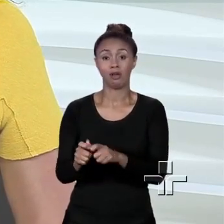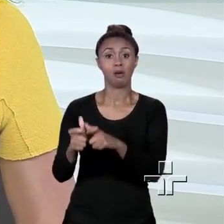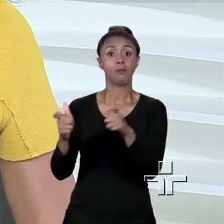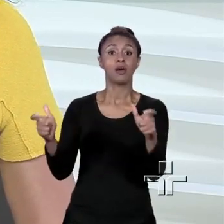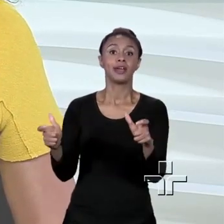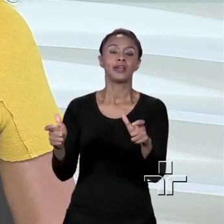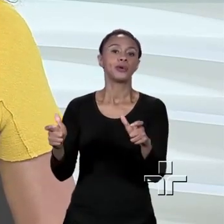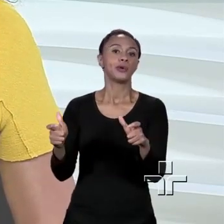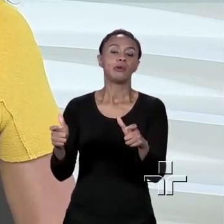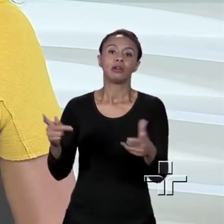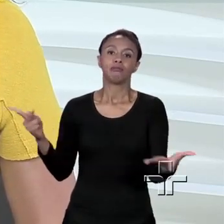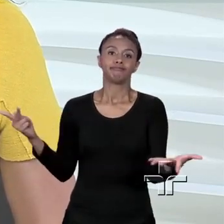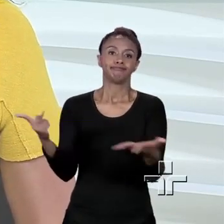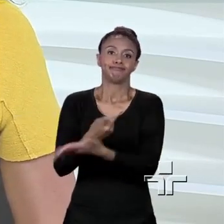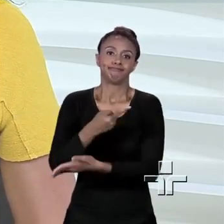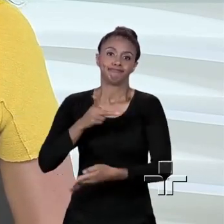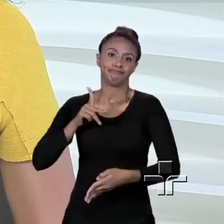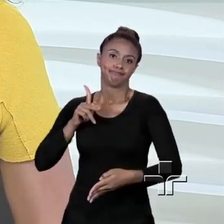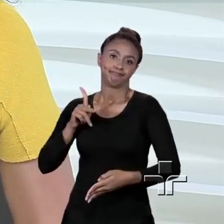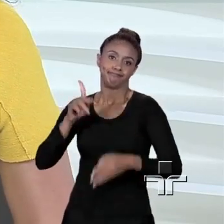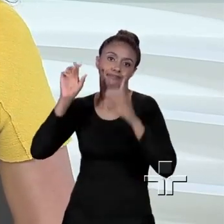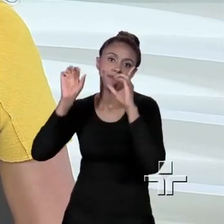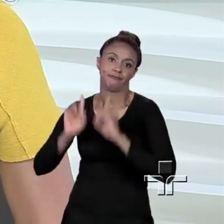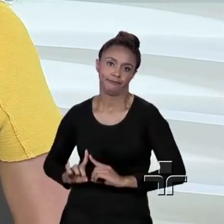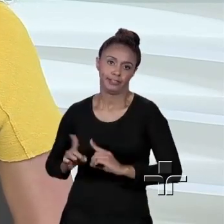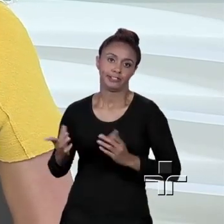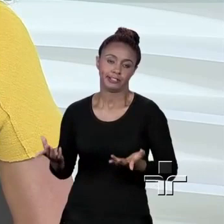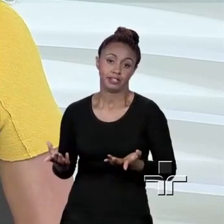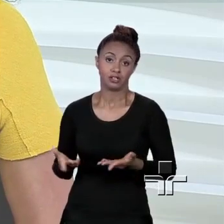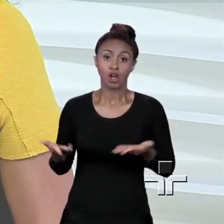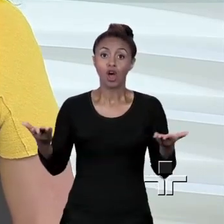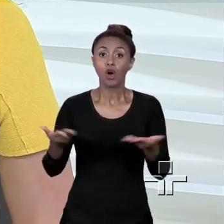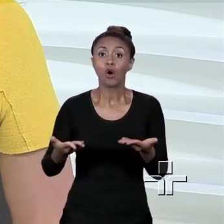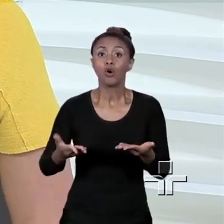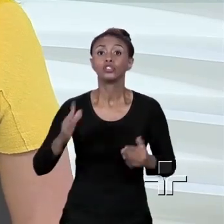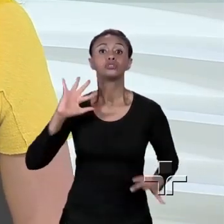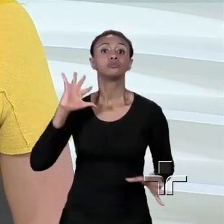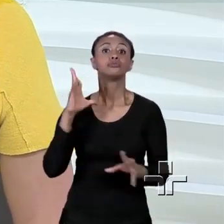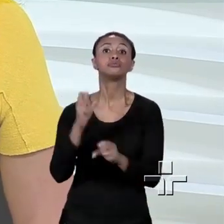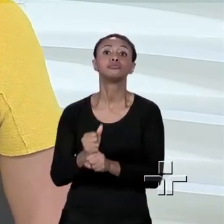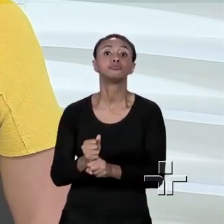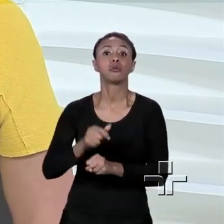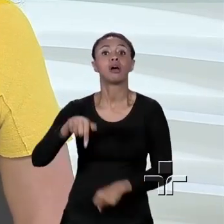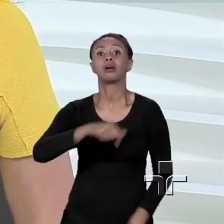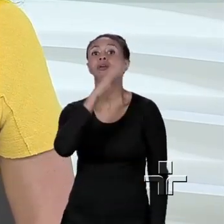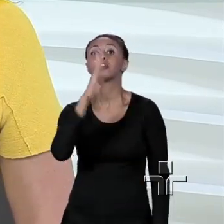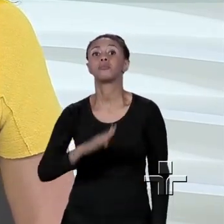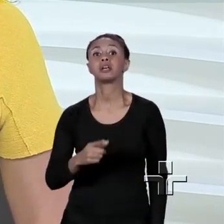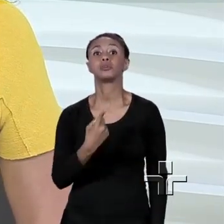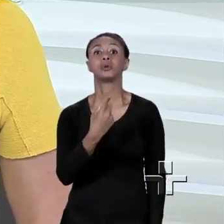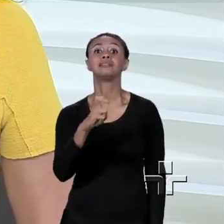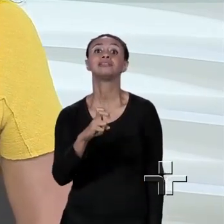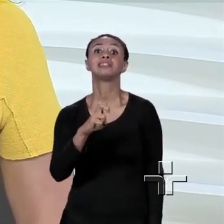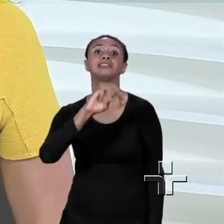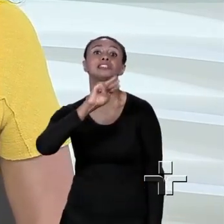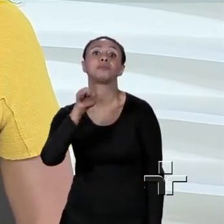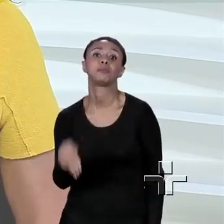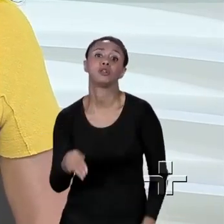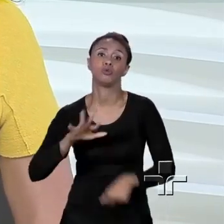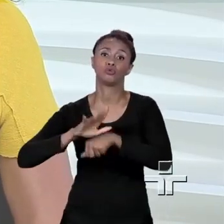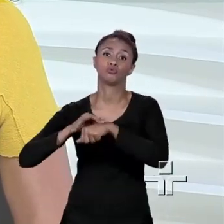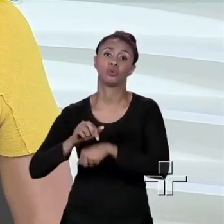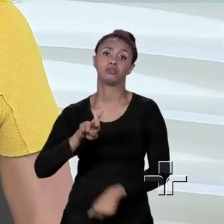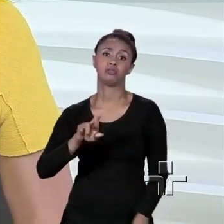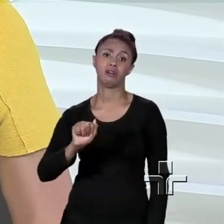uma deficiência e hoje somam 15 milhões de brasileiros com doenças raras que precisam